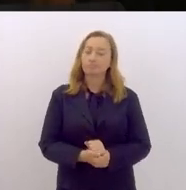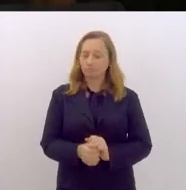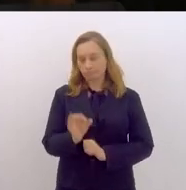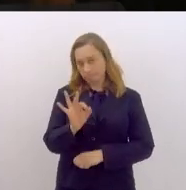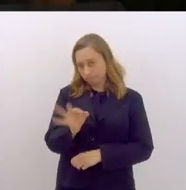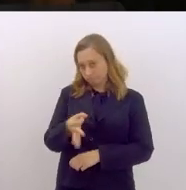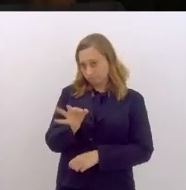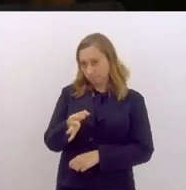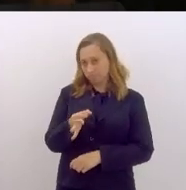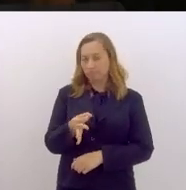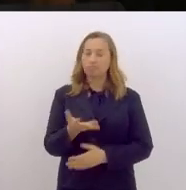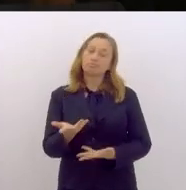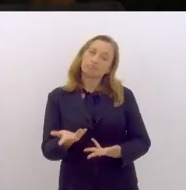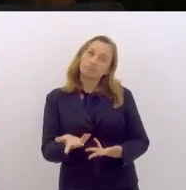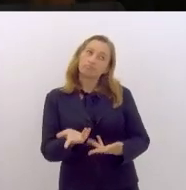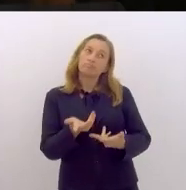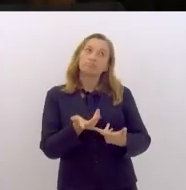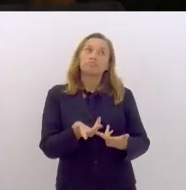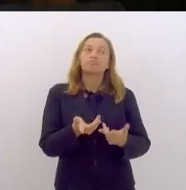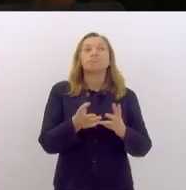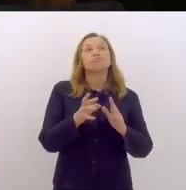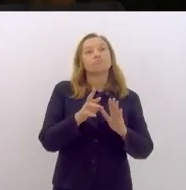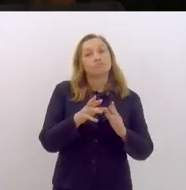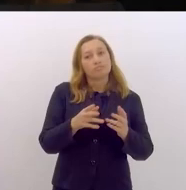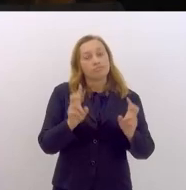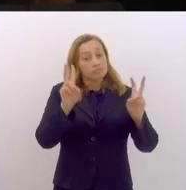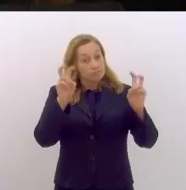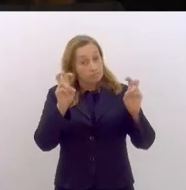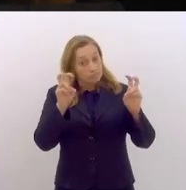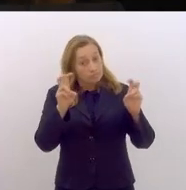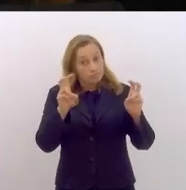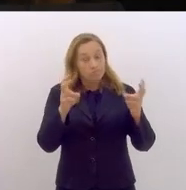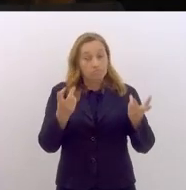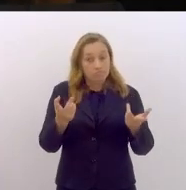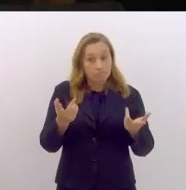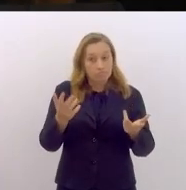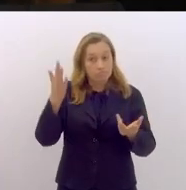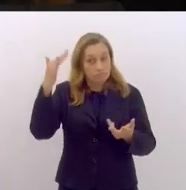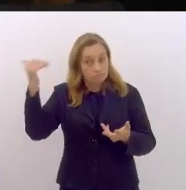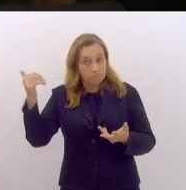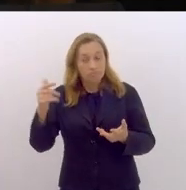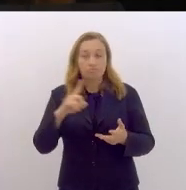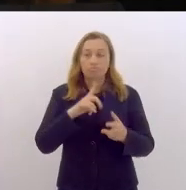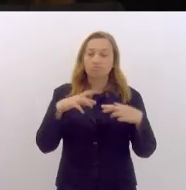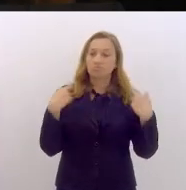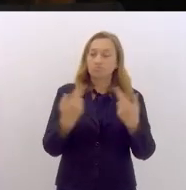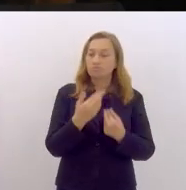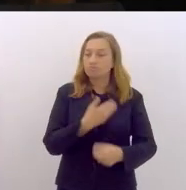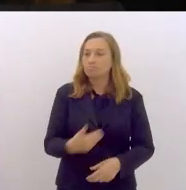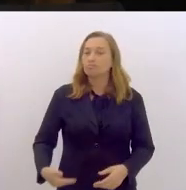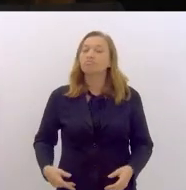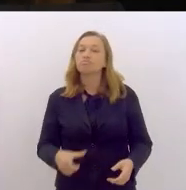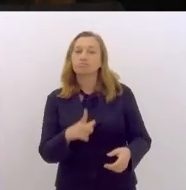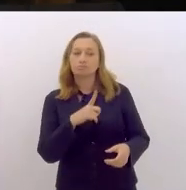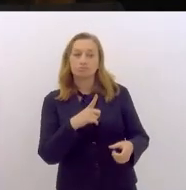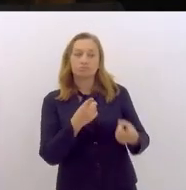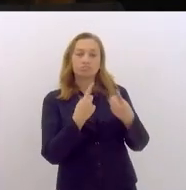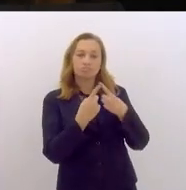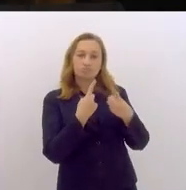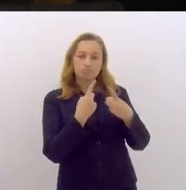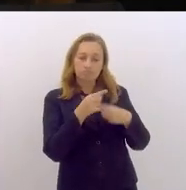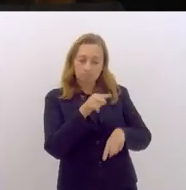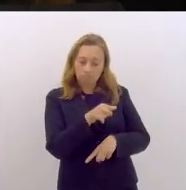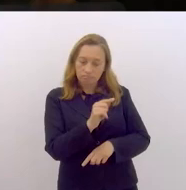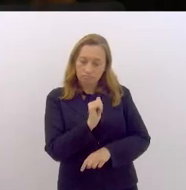claro, tem pontos polêmicos, haverá uma audiência pública, agora mesmo estávamos discutindo com